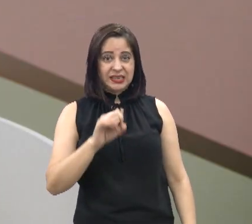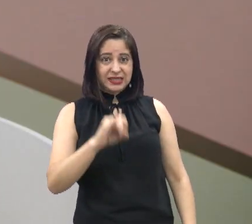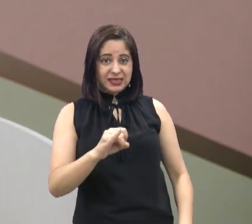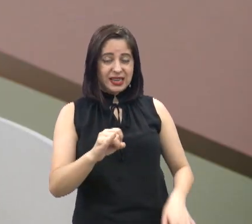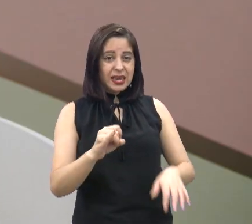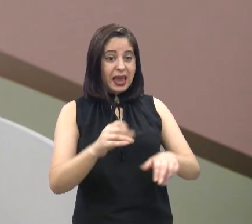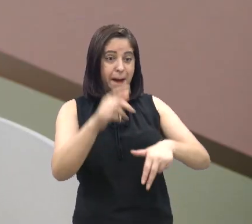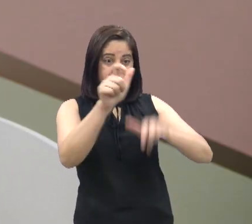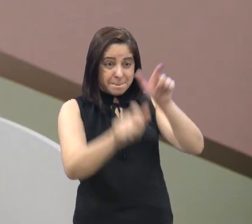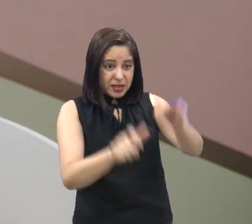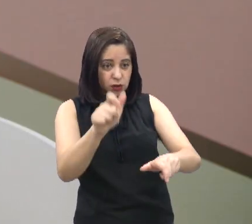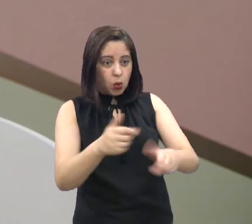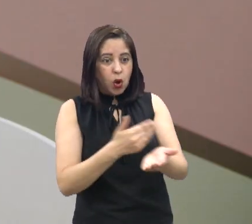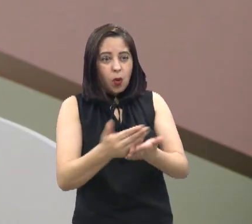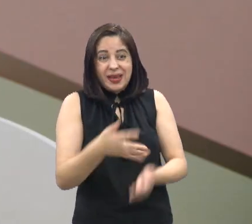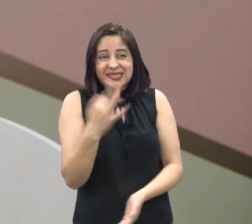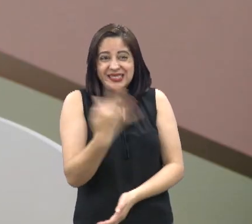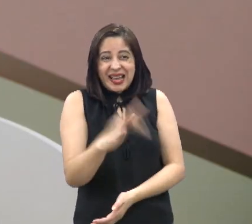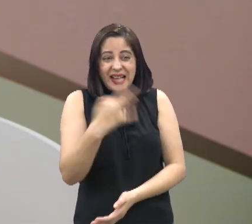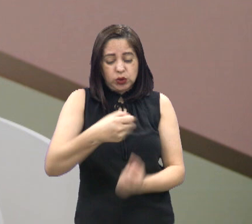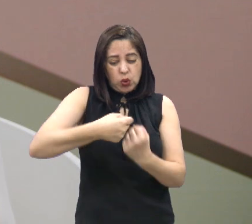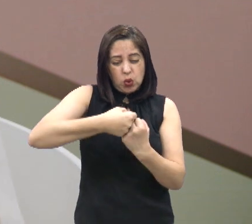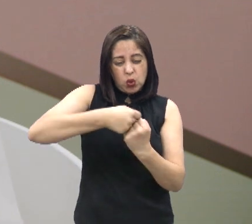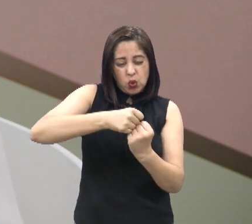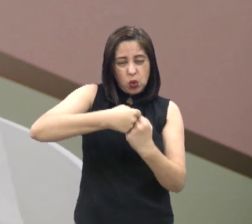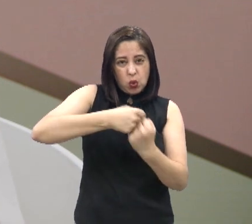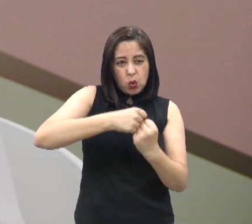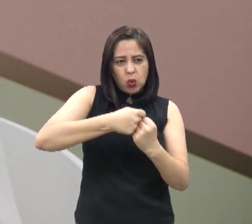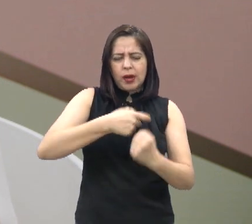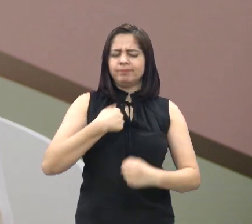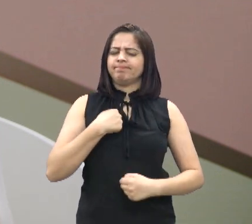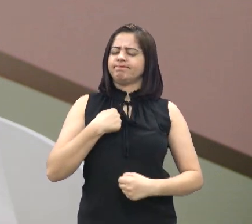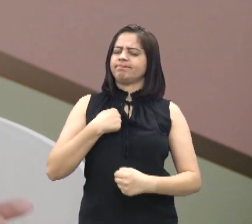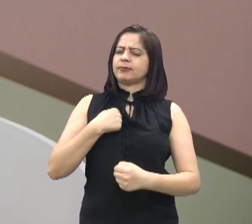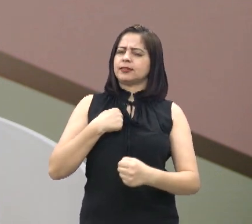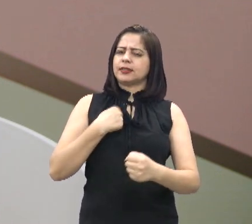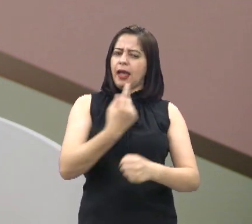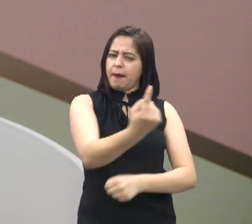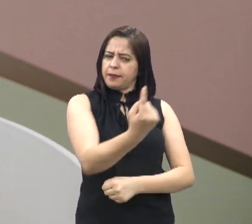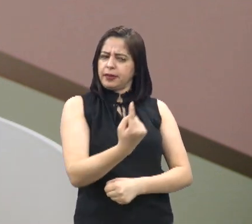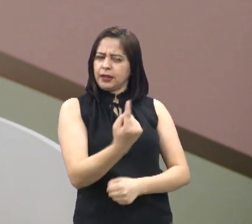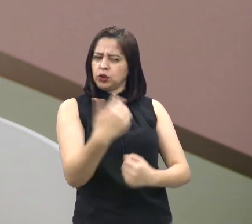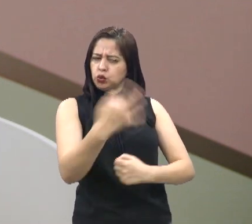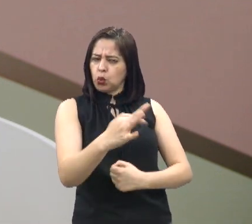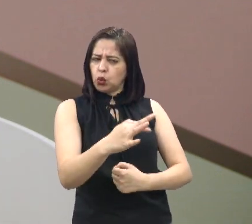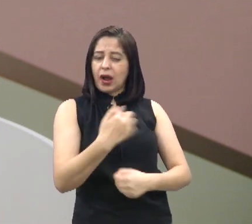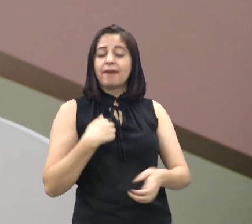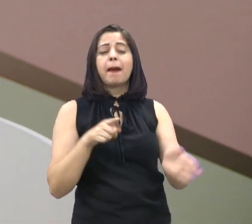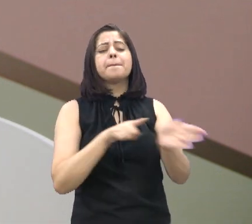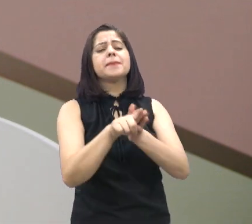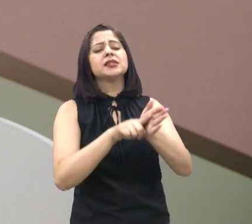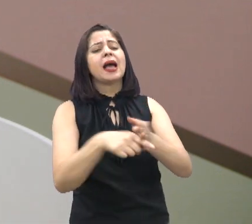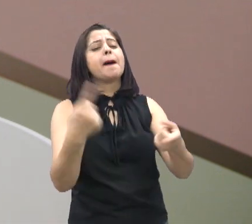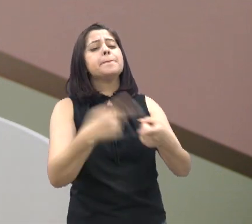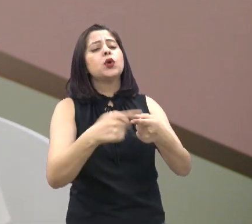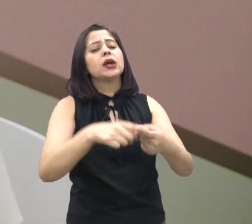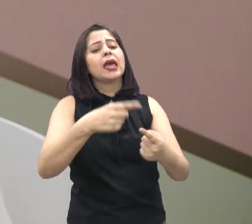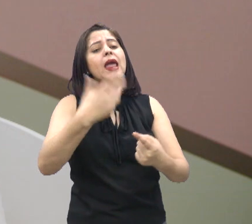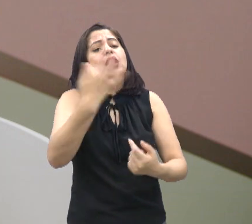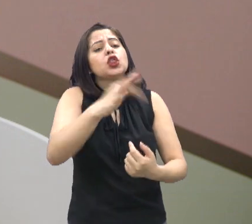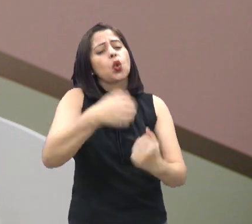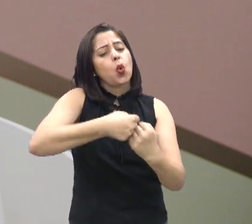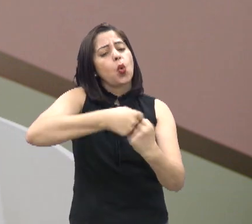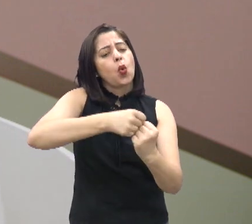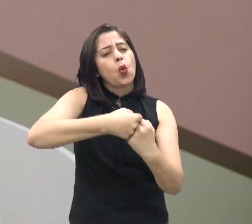dor articular e nos procura, a gente vai começar a investigar a causa dessa dor. Por que o paciente tem a dor articular, que é o que chamamos